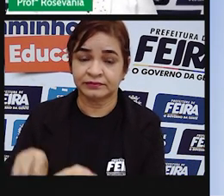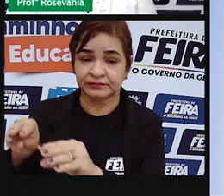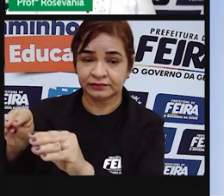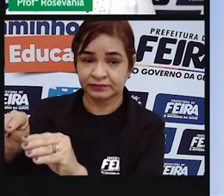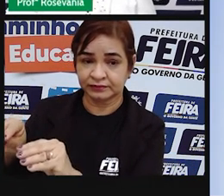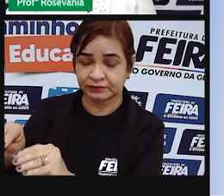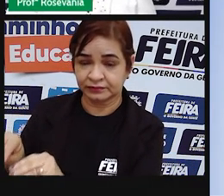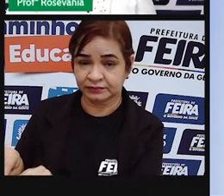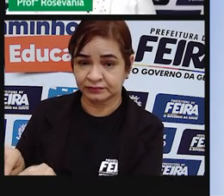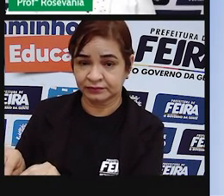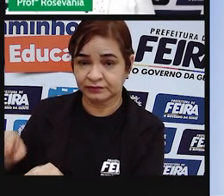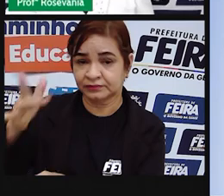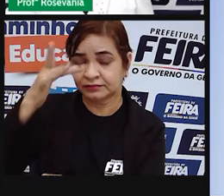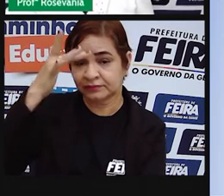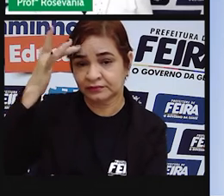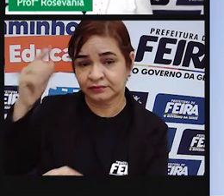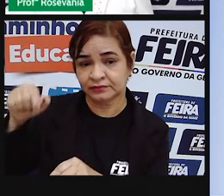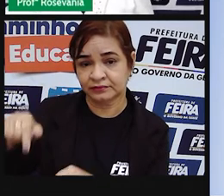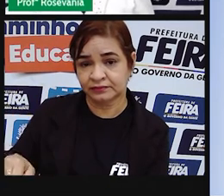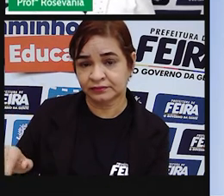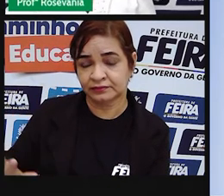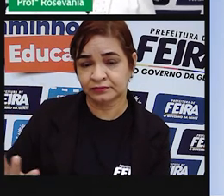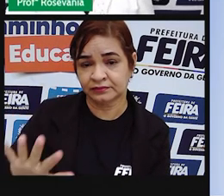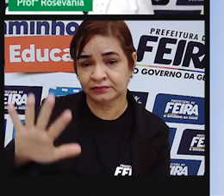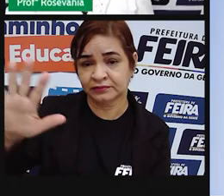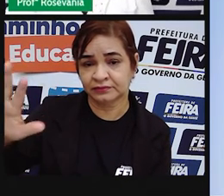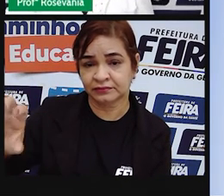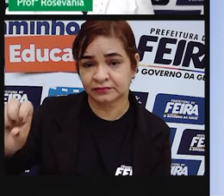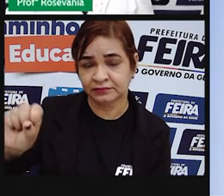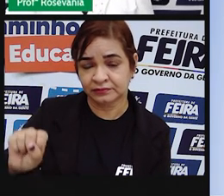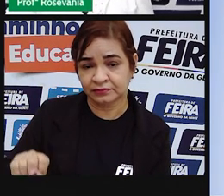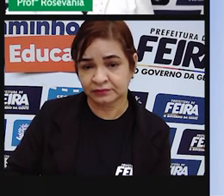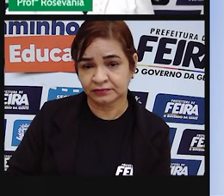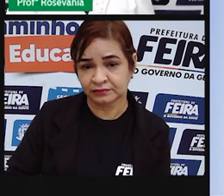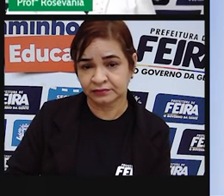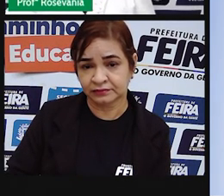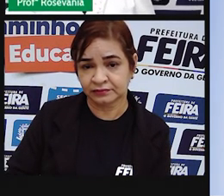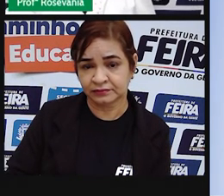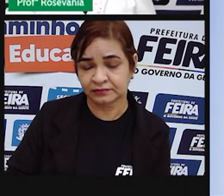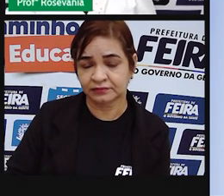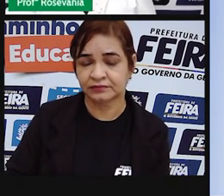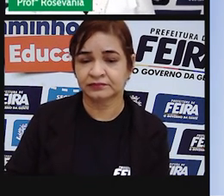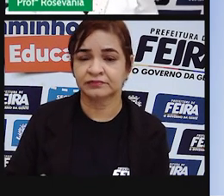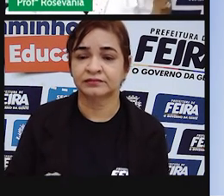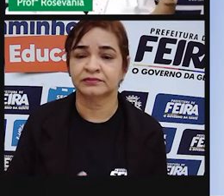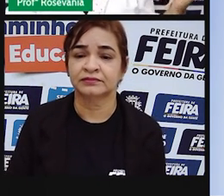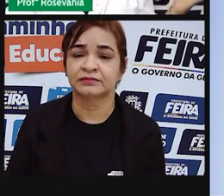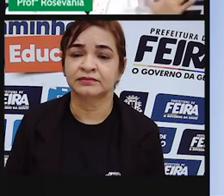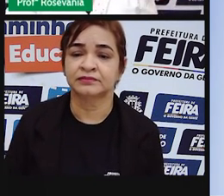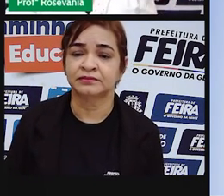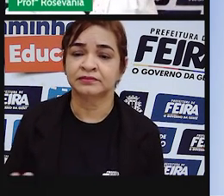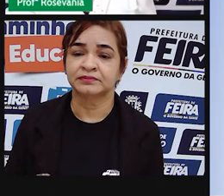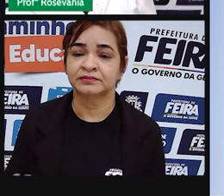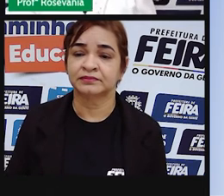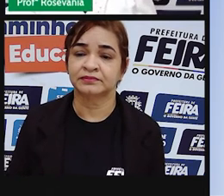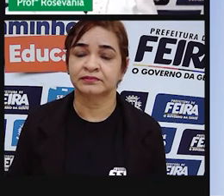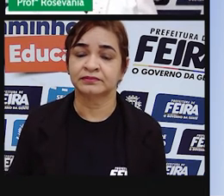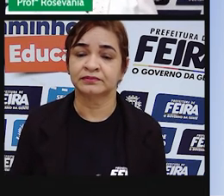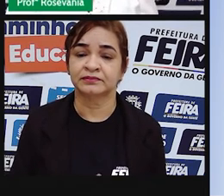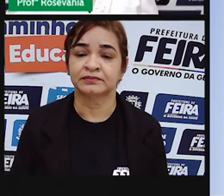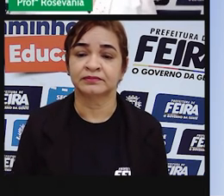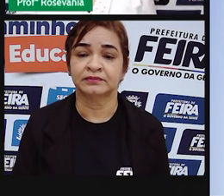chegada né das pessoas aqui nessa região que saiu inicialmente para o Paraná como vocês também palavra